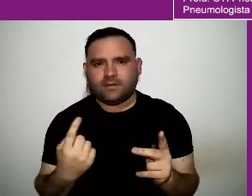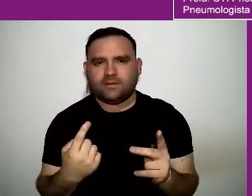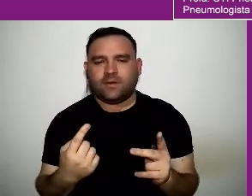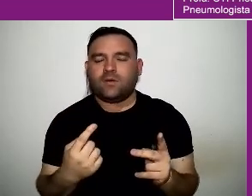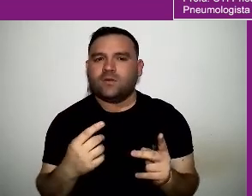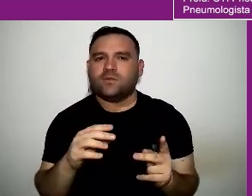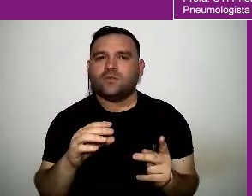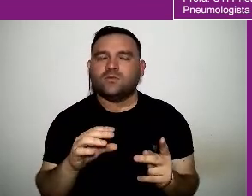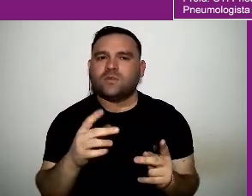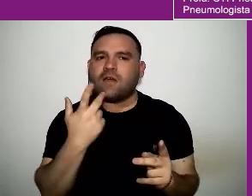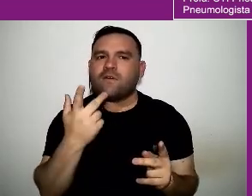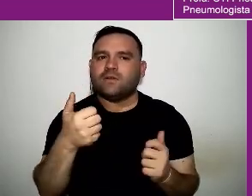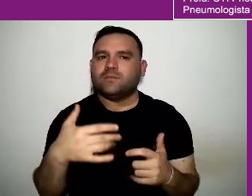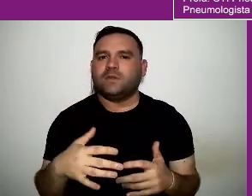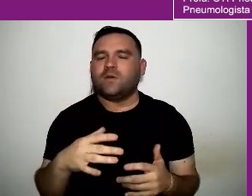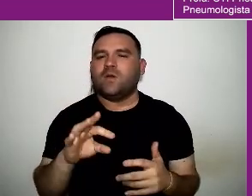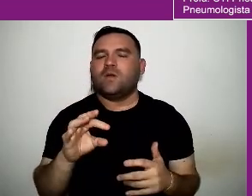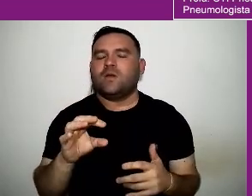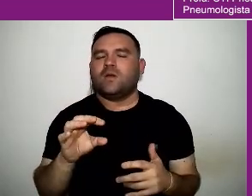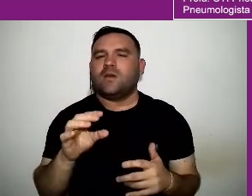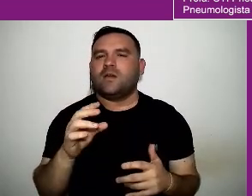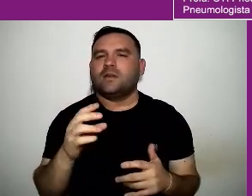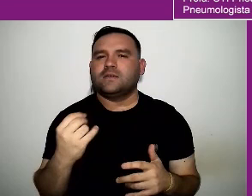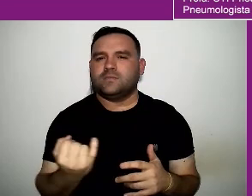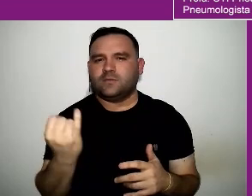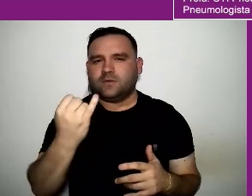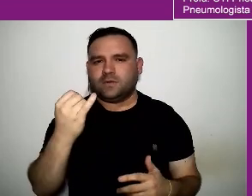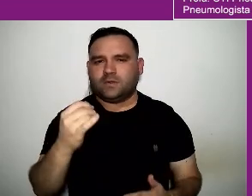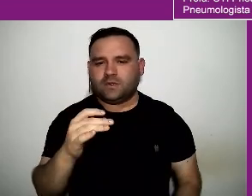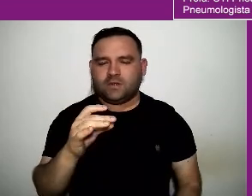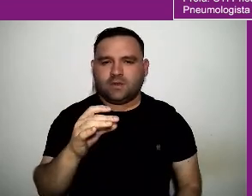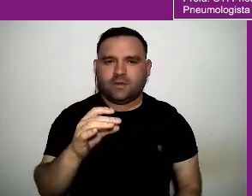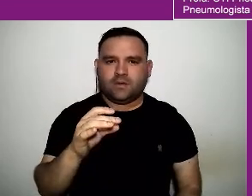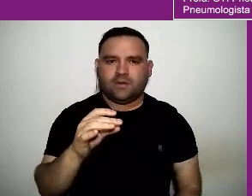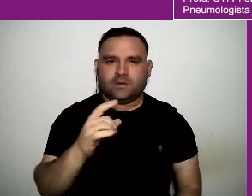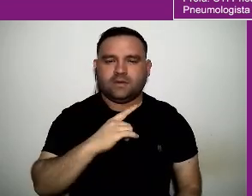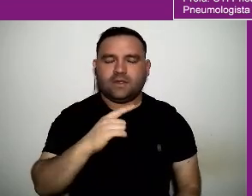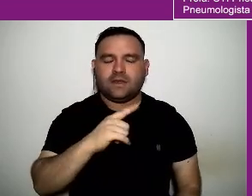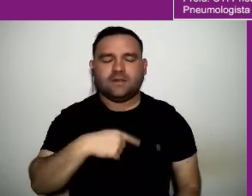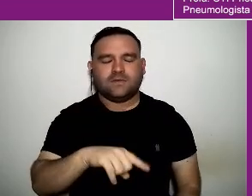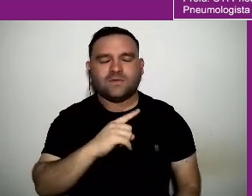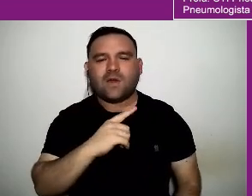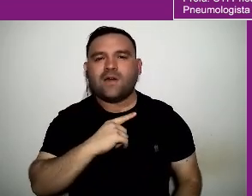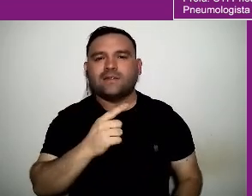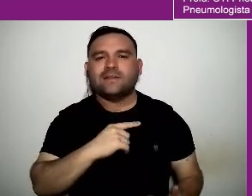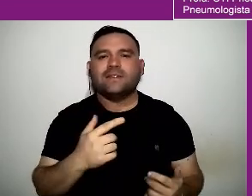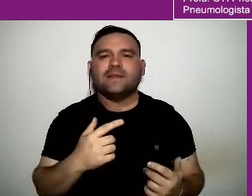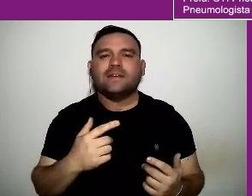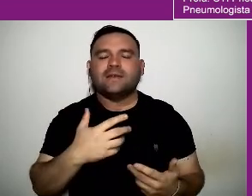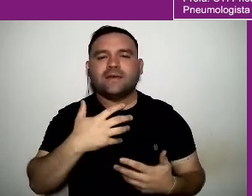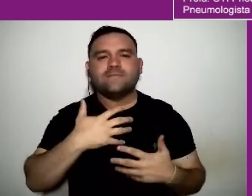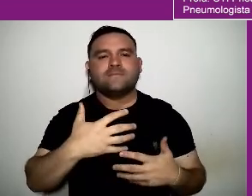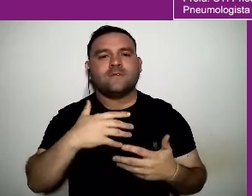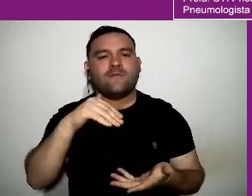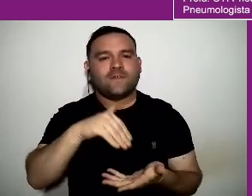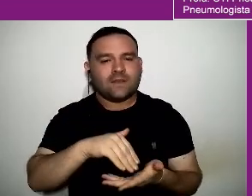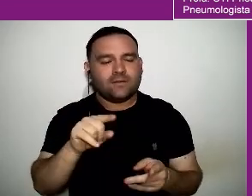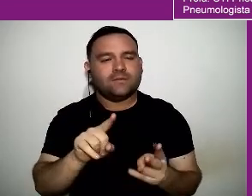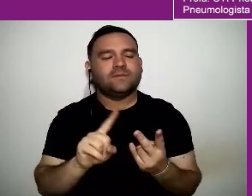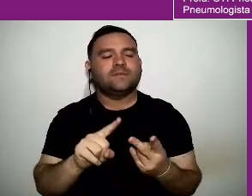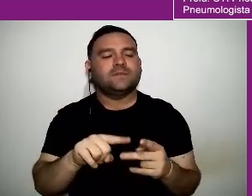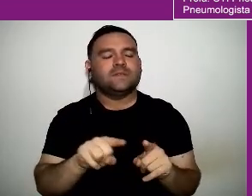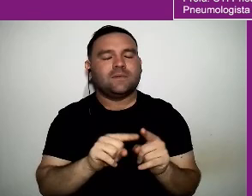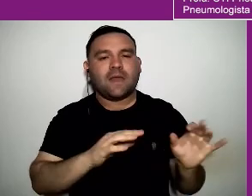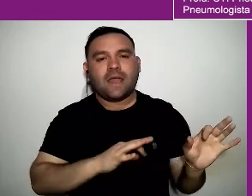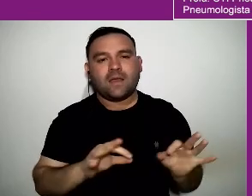Carmen falou muito bem, né, da importância do strain, que a gente mede o volume expiratório final, mede o volume